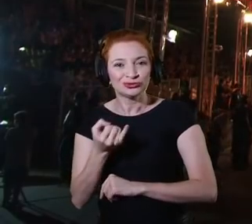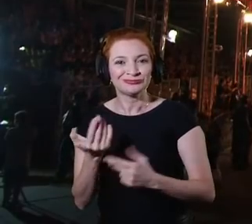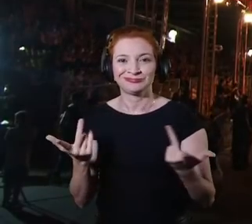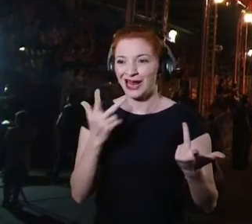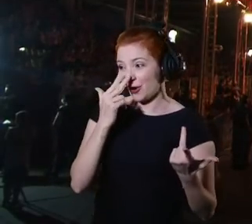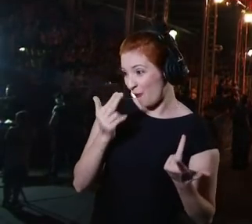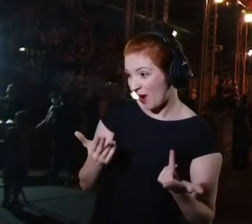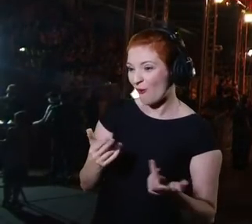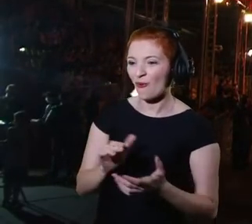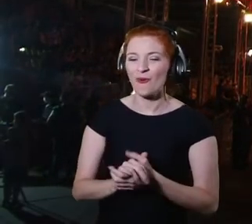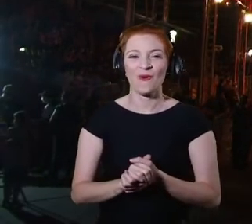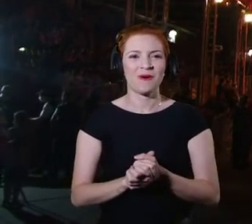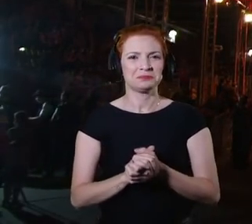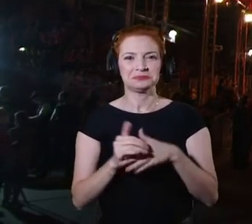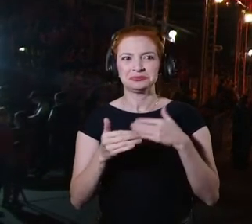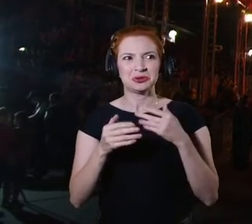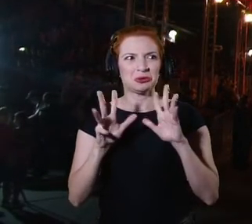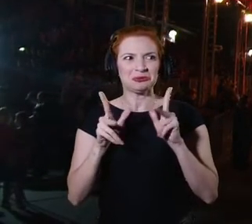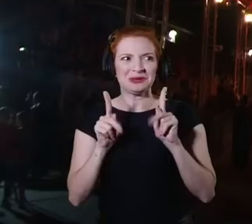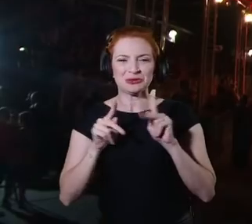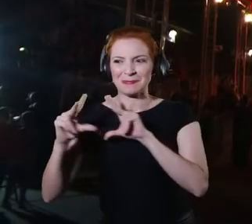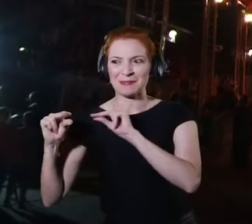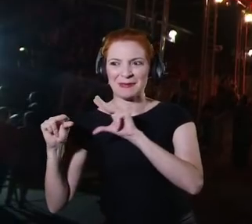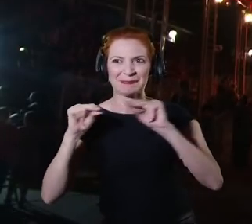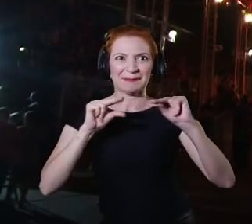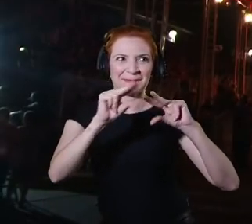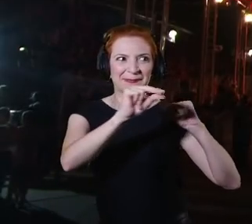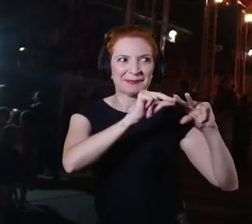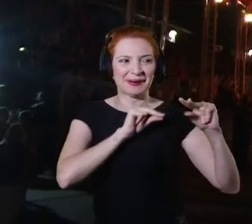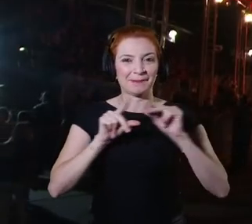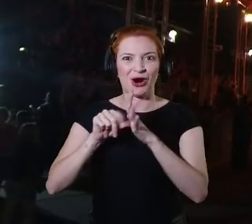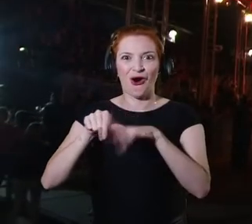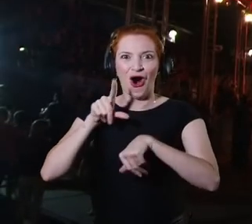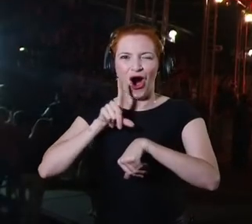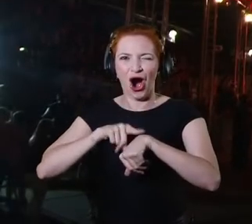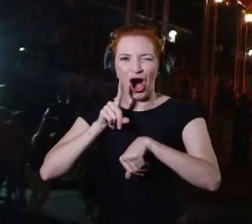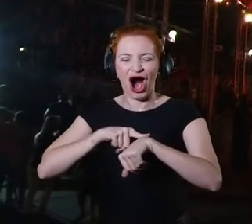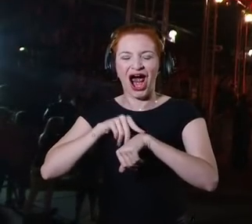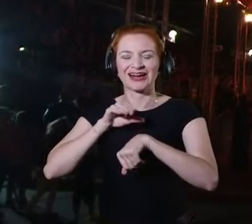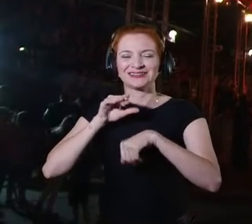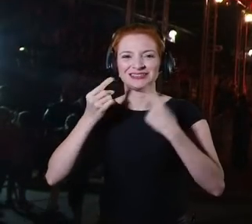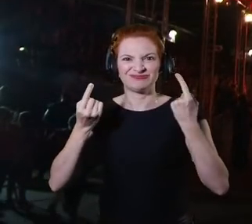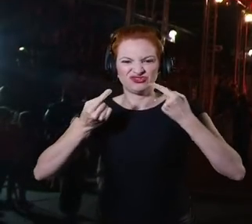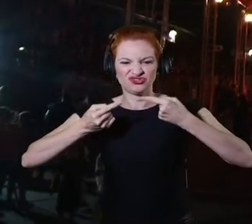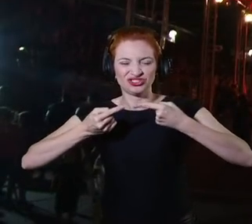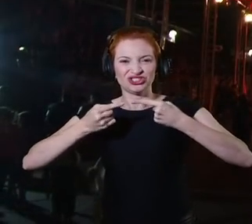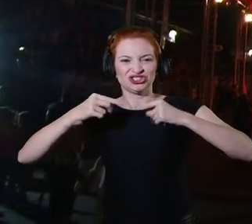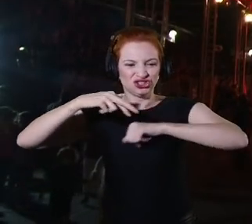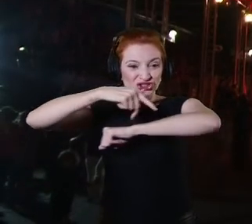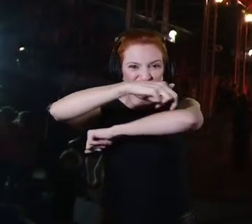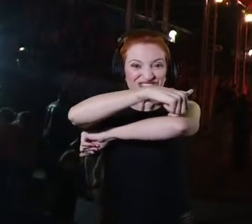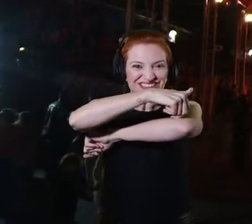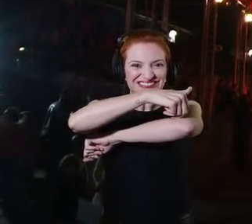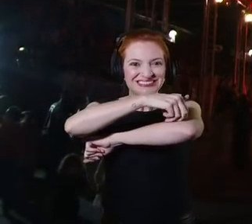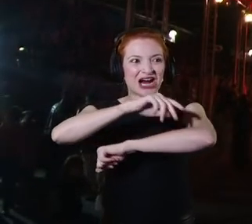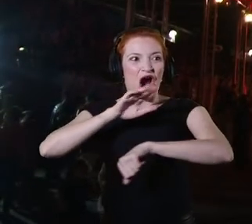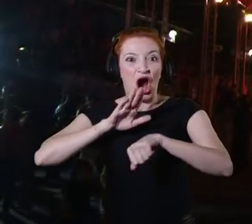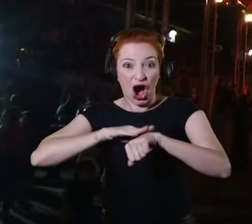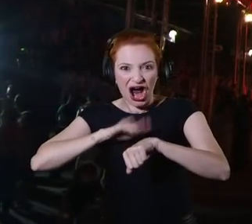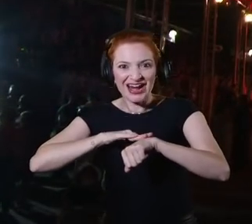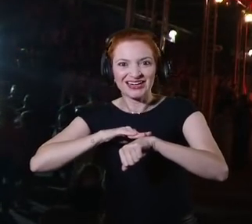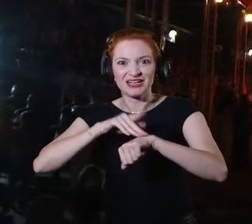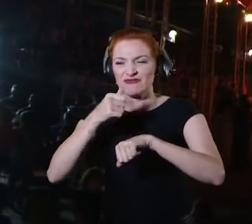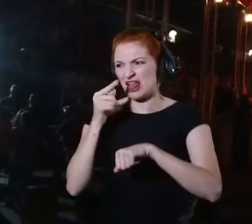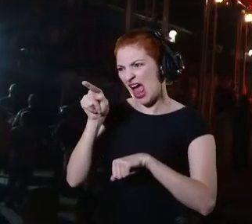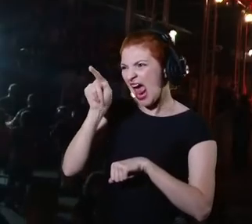cantos. Quando chega a época do concurso, Kátia, você sabe muito bem disso, naquele período quando veem vocês, mas